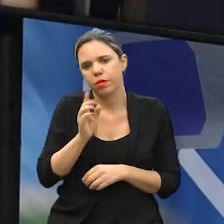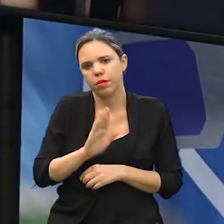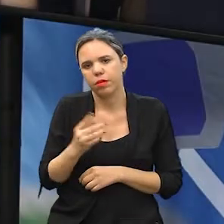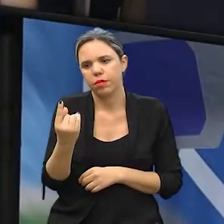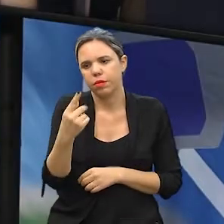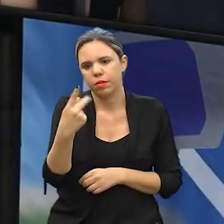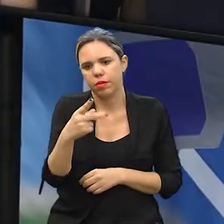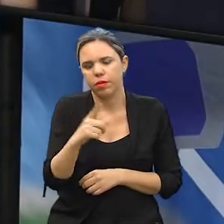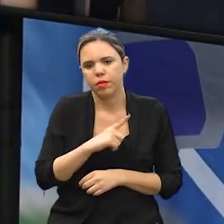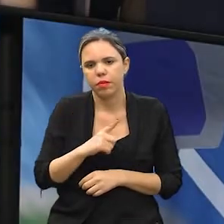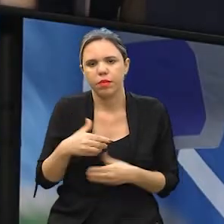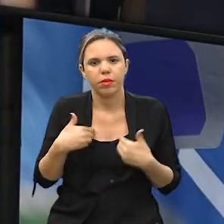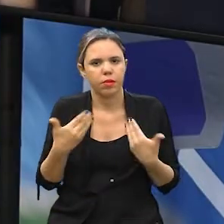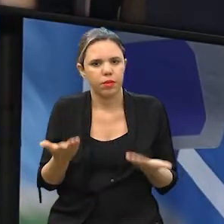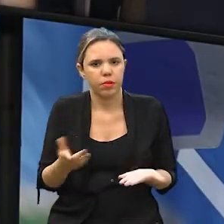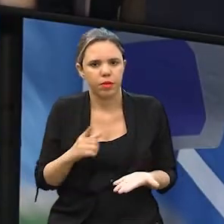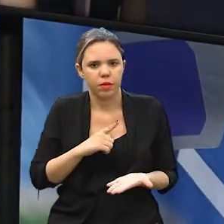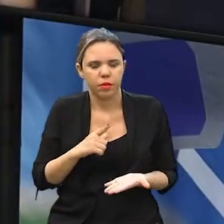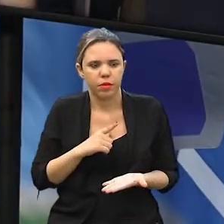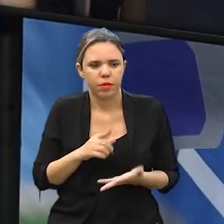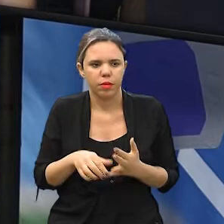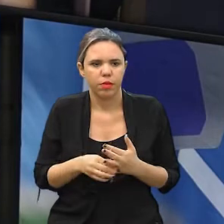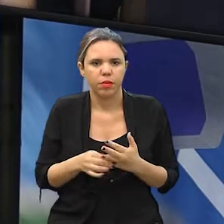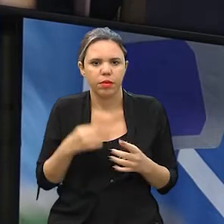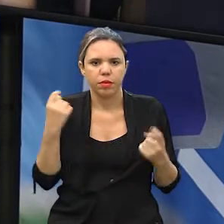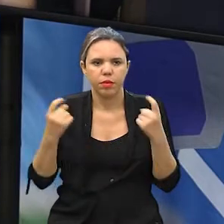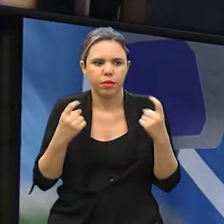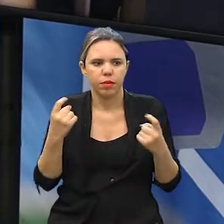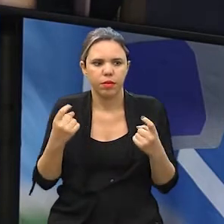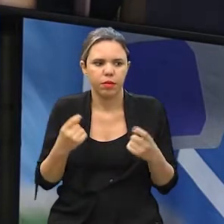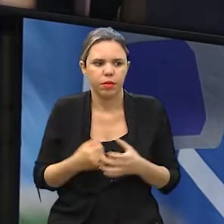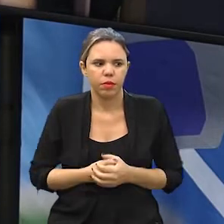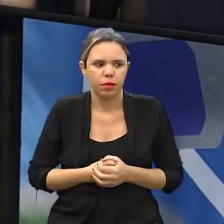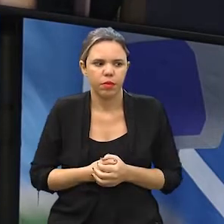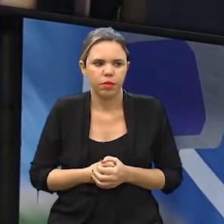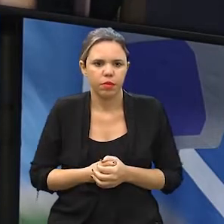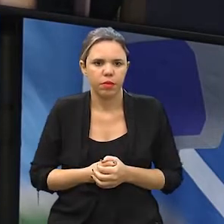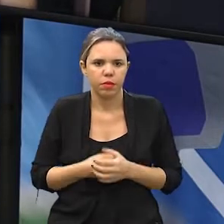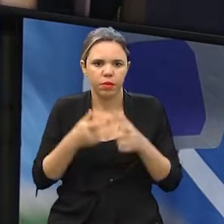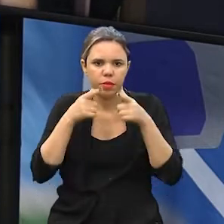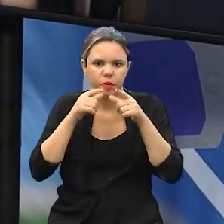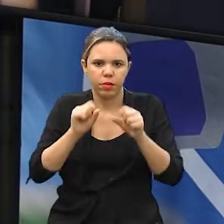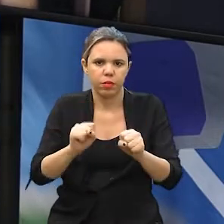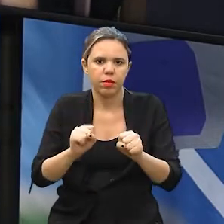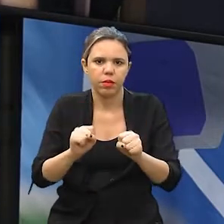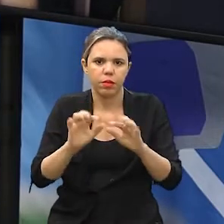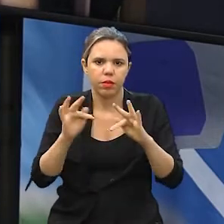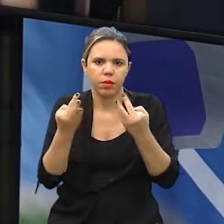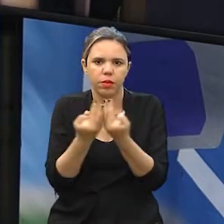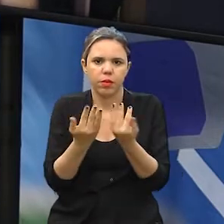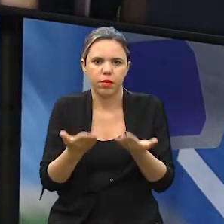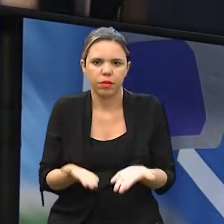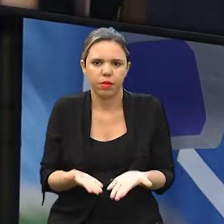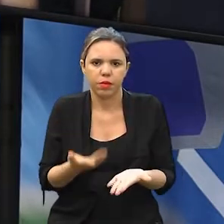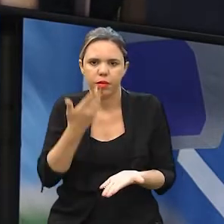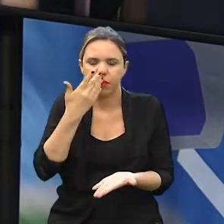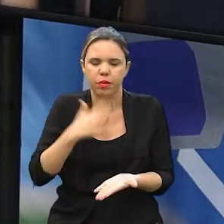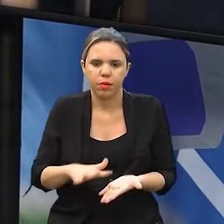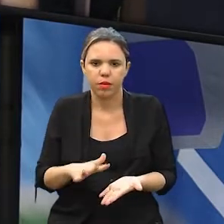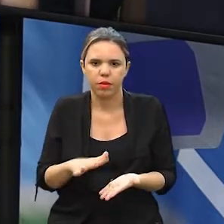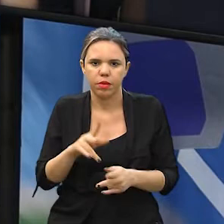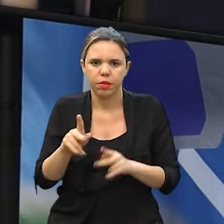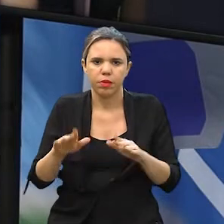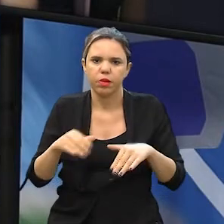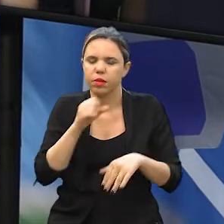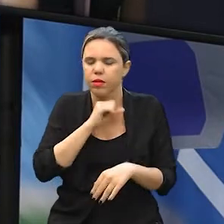cada um tem o seu tipo de humor, mas você tem essa preocupação justamente de ser uma linguagem familiar, né, para que a criança e